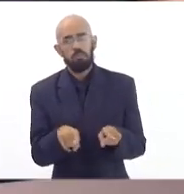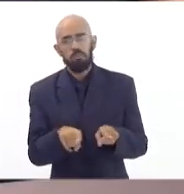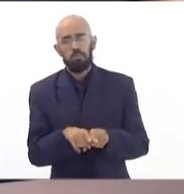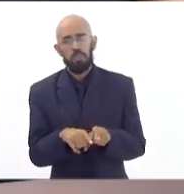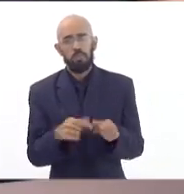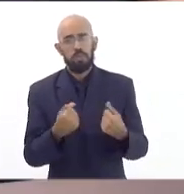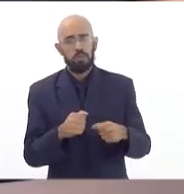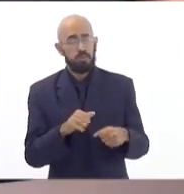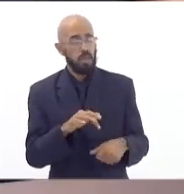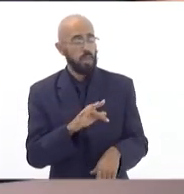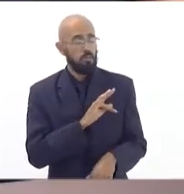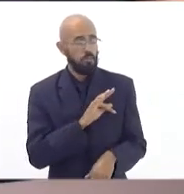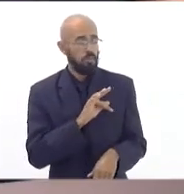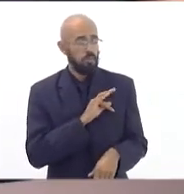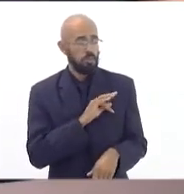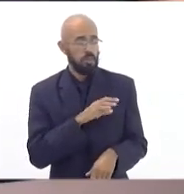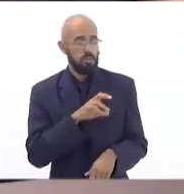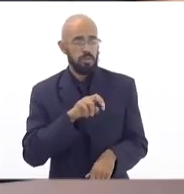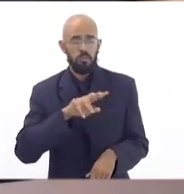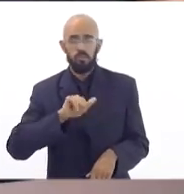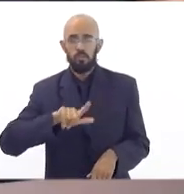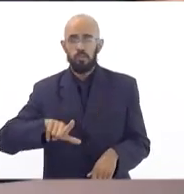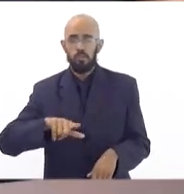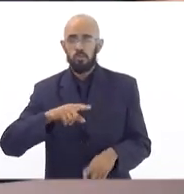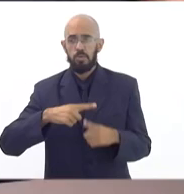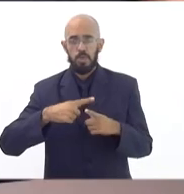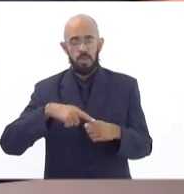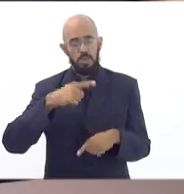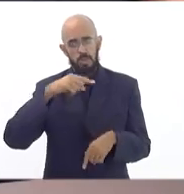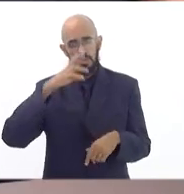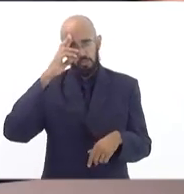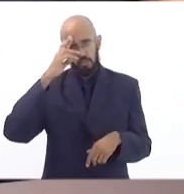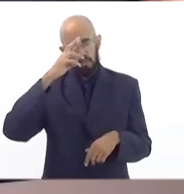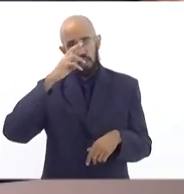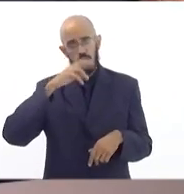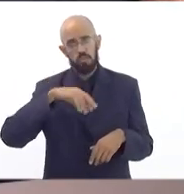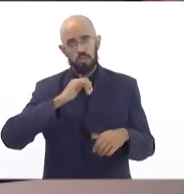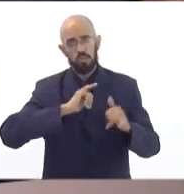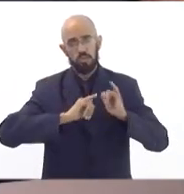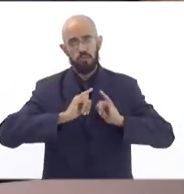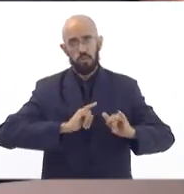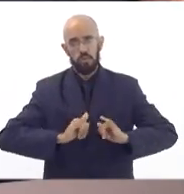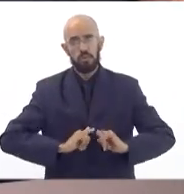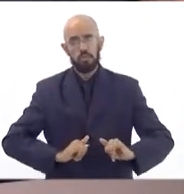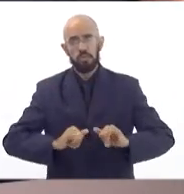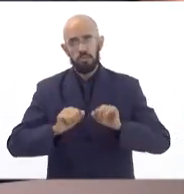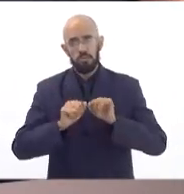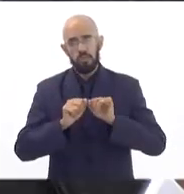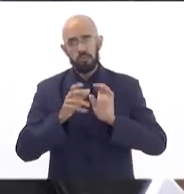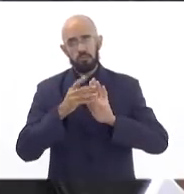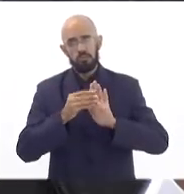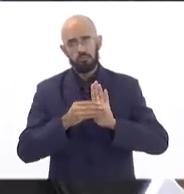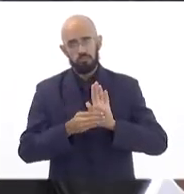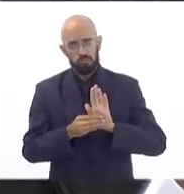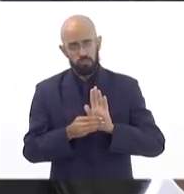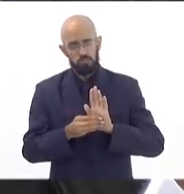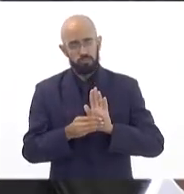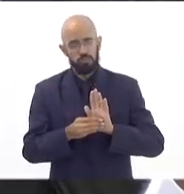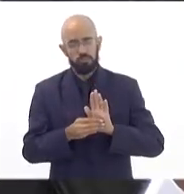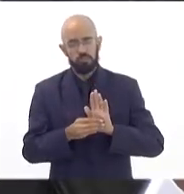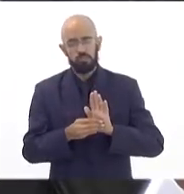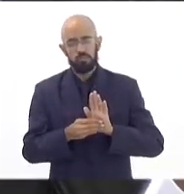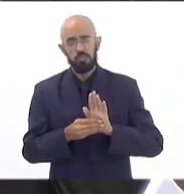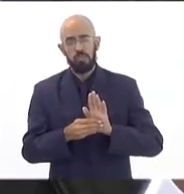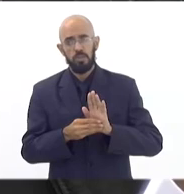Secretaria de Polícia Civil que eles que são os titulares né os donos do do banco de dados são eles que fazem efetivamente o seu banco de dados que achou da invalidade do casamento